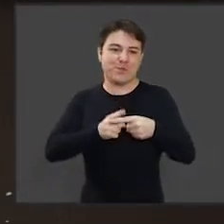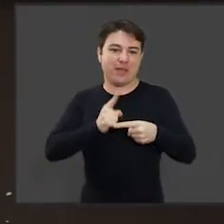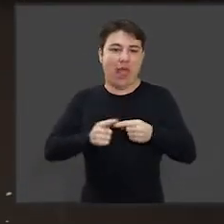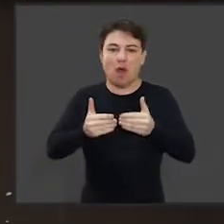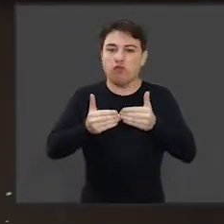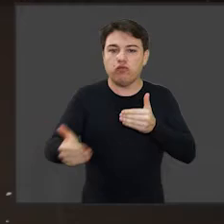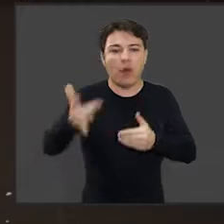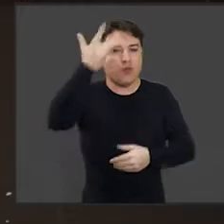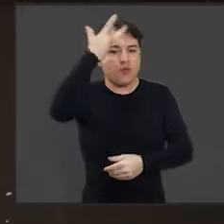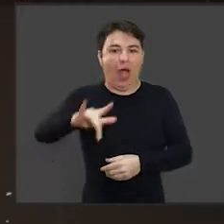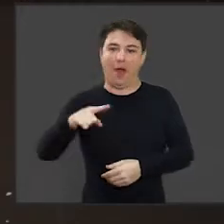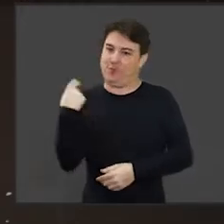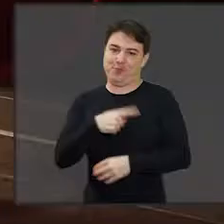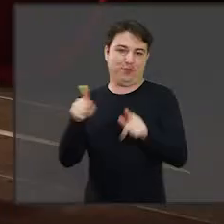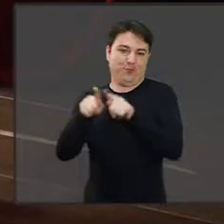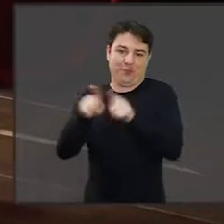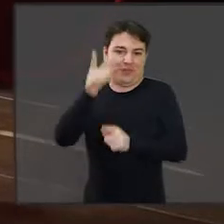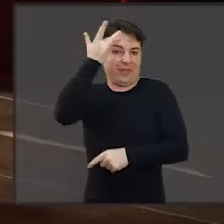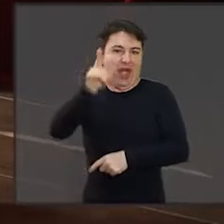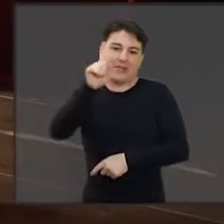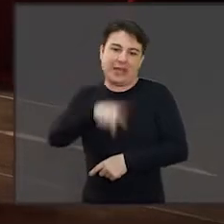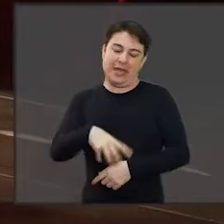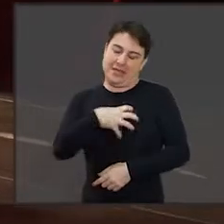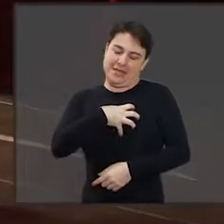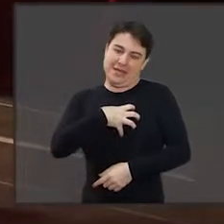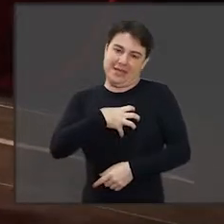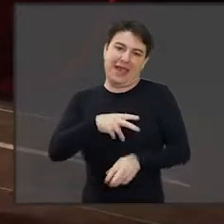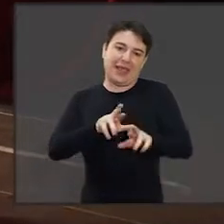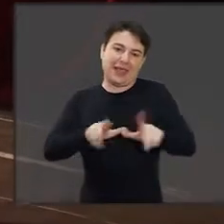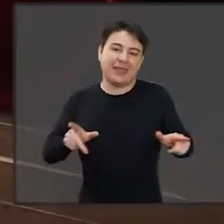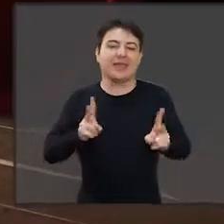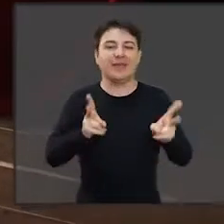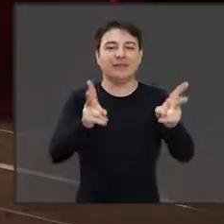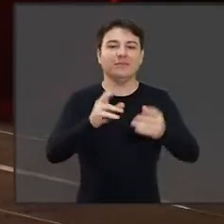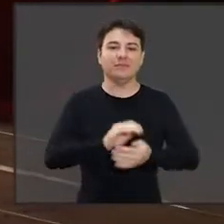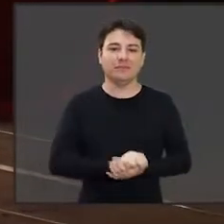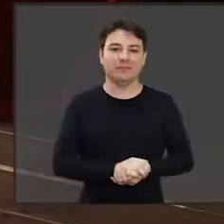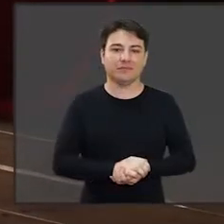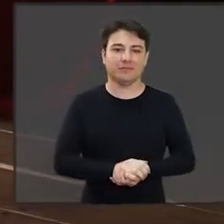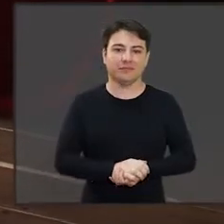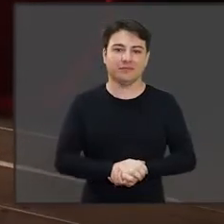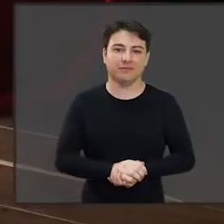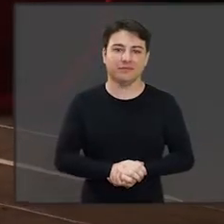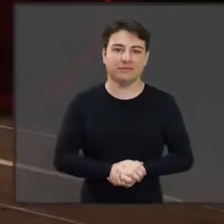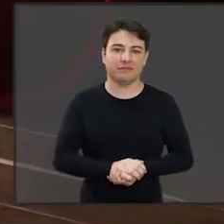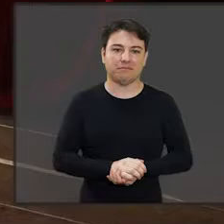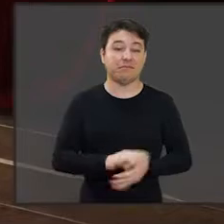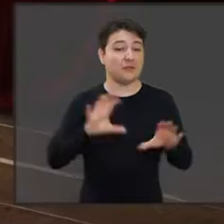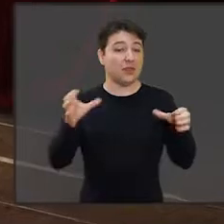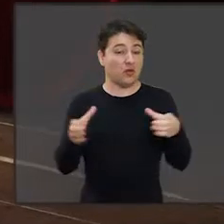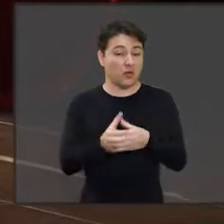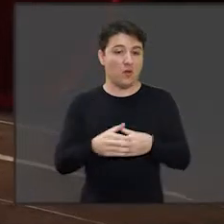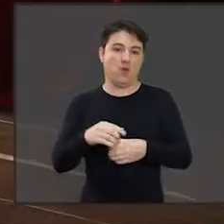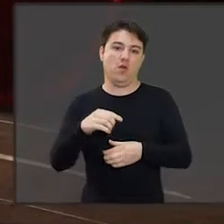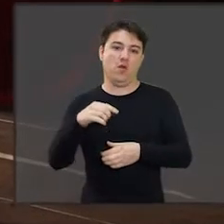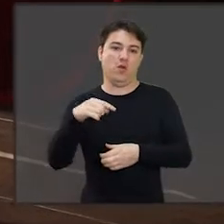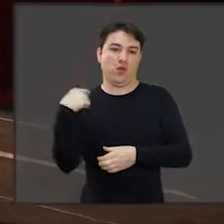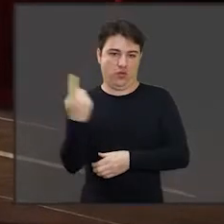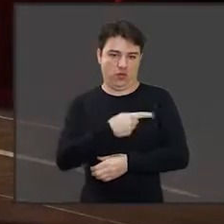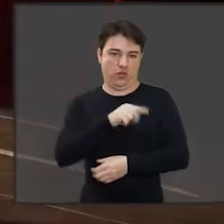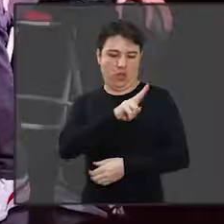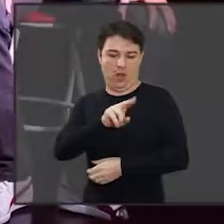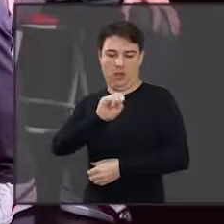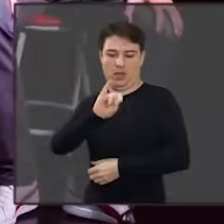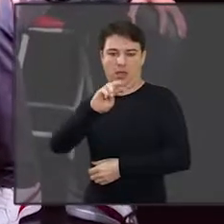que vai acontecer, nem a gente, mas é sempre assim. E a Companhia Improvisória, a gente tem um espetáculo que se chama Feito na